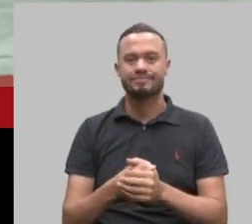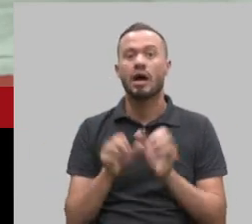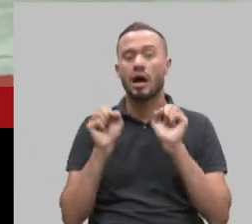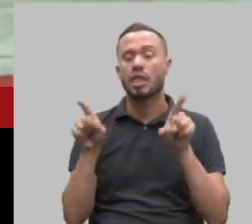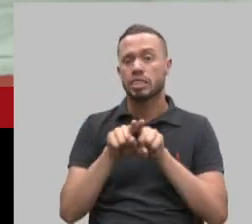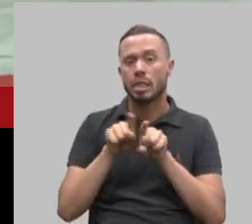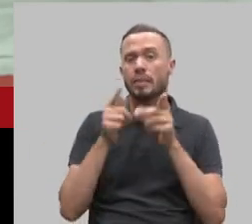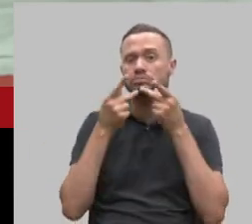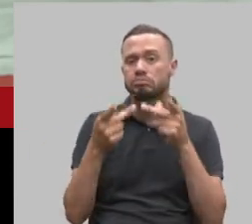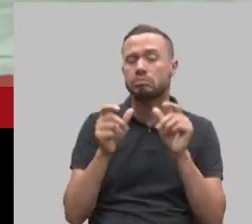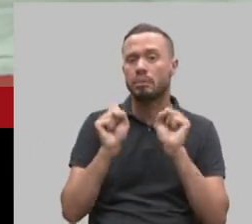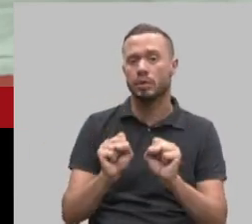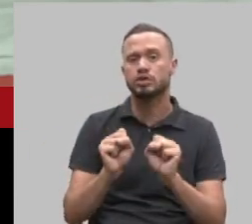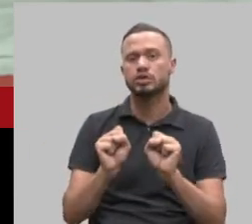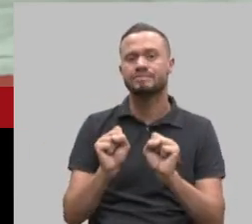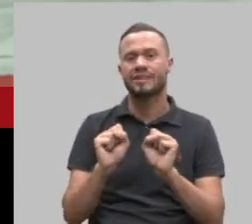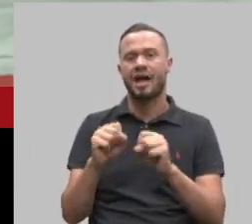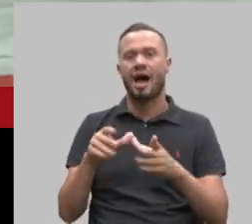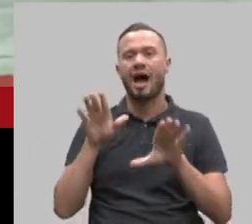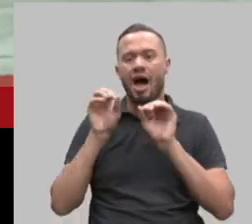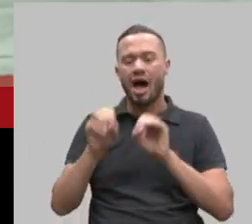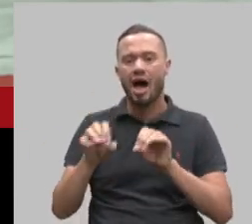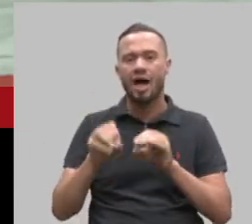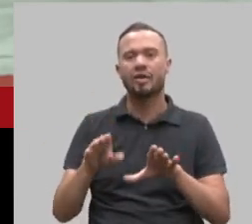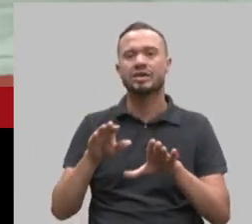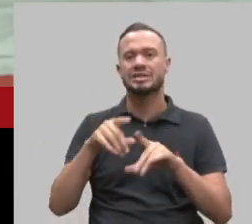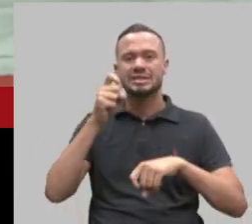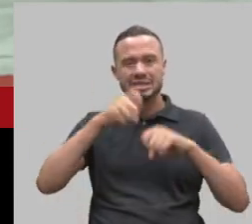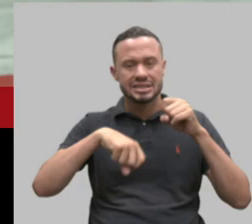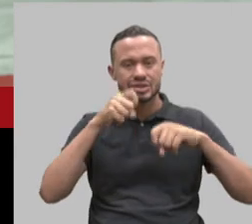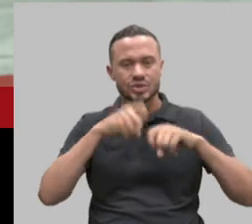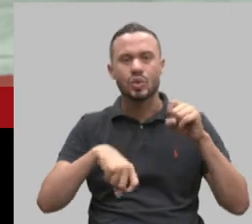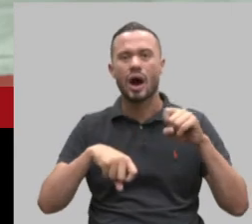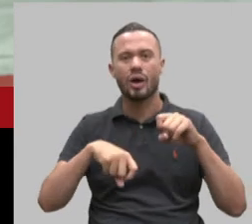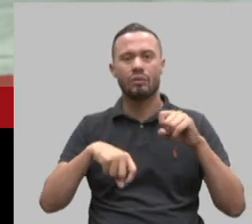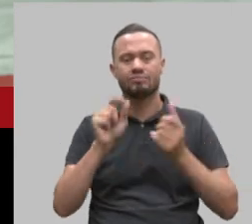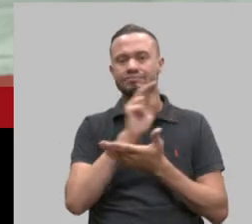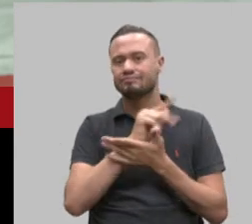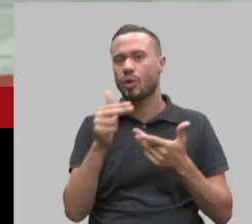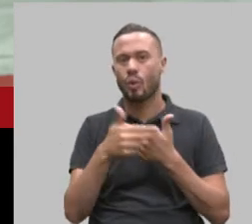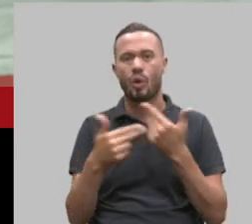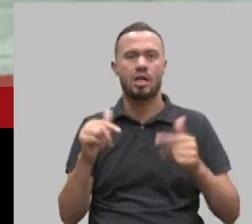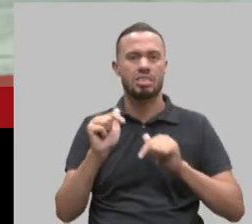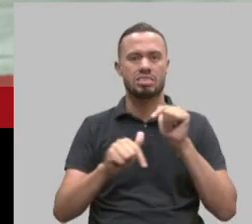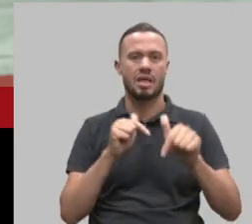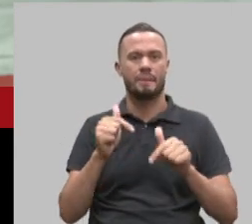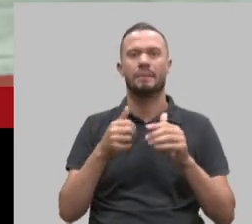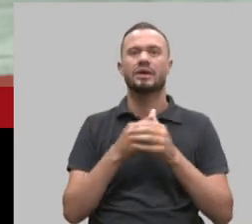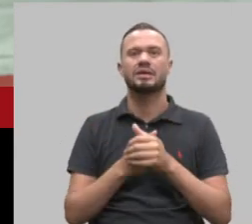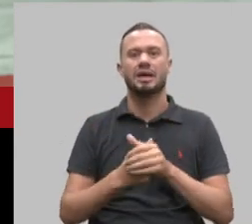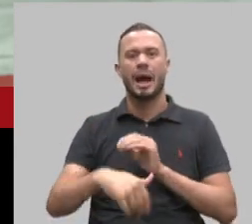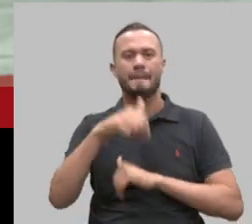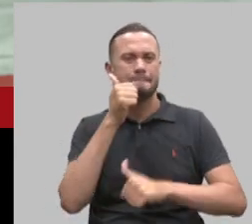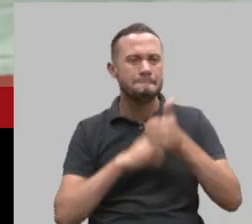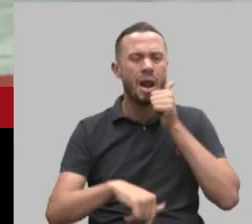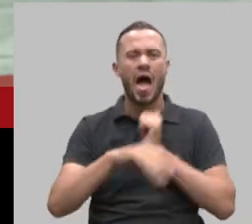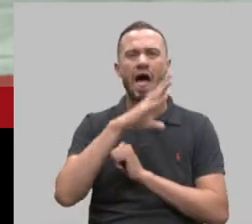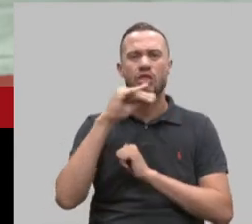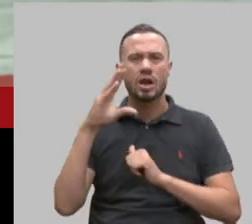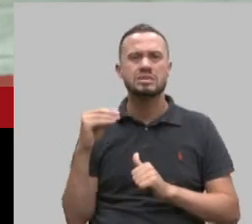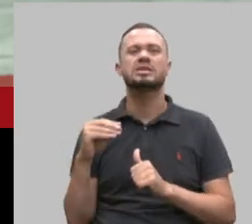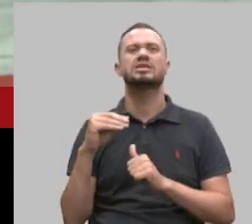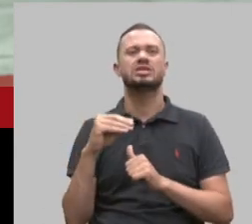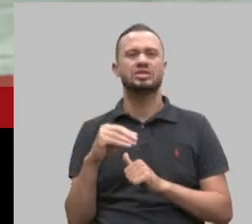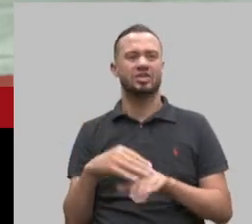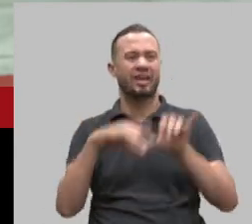para educação sexual dentro da educação sexual trabalhamos vários aspectos quando as meninas adolescentes desistem